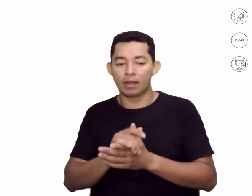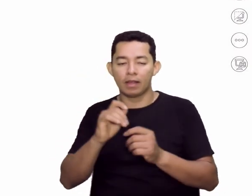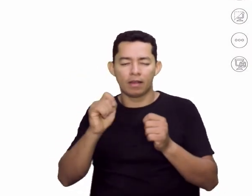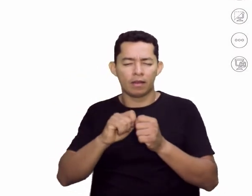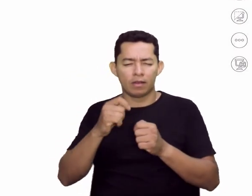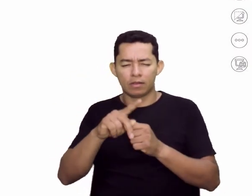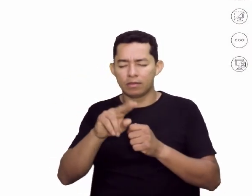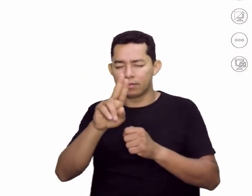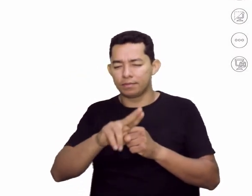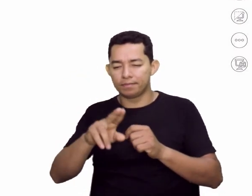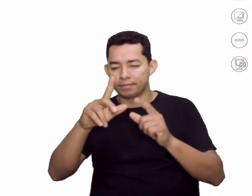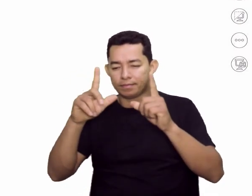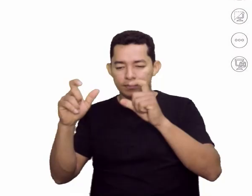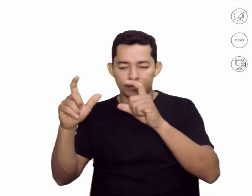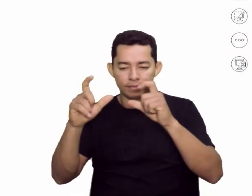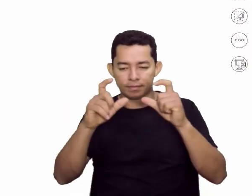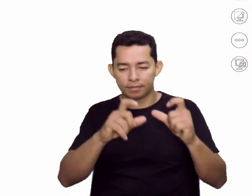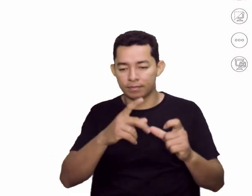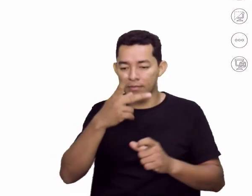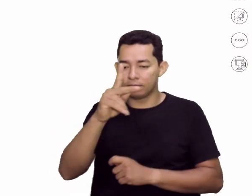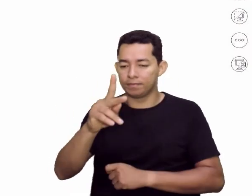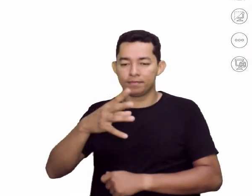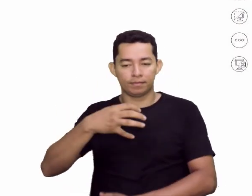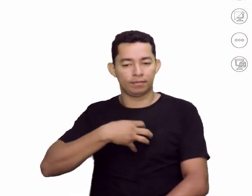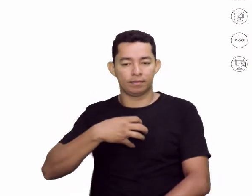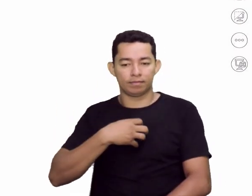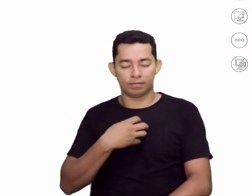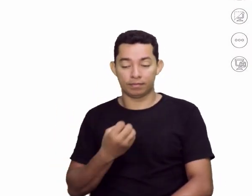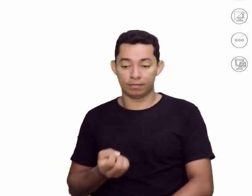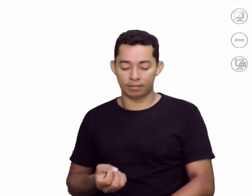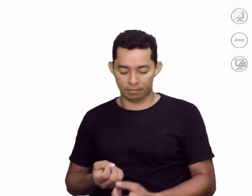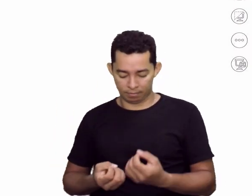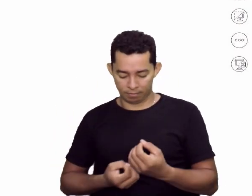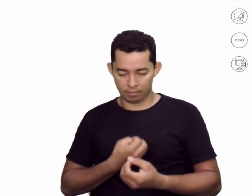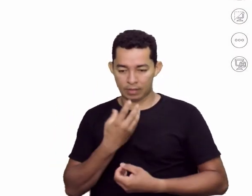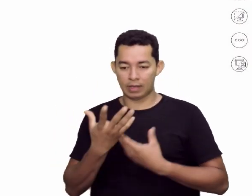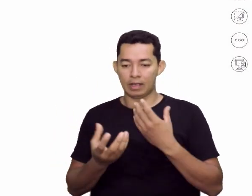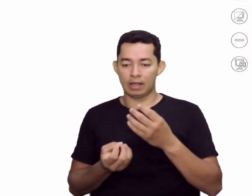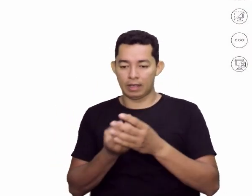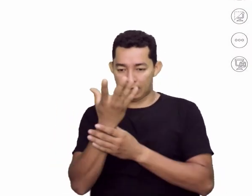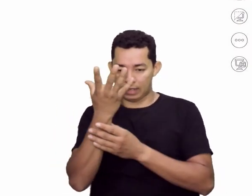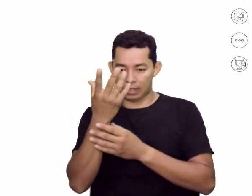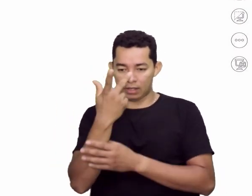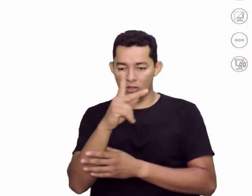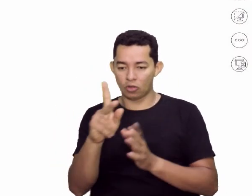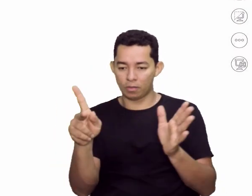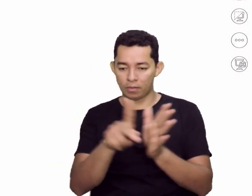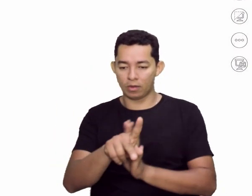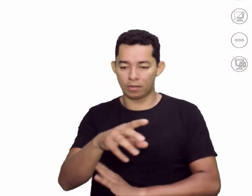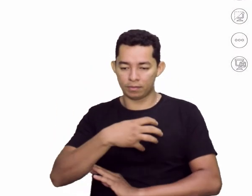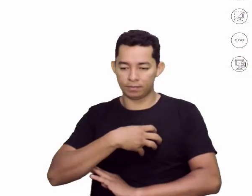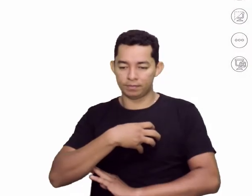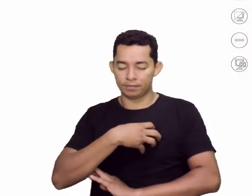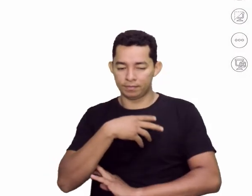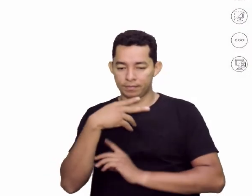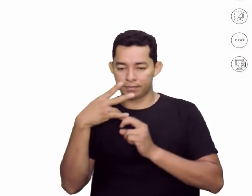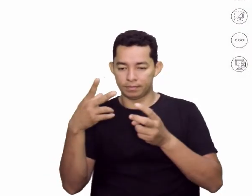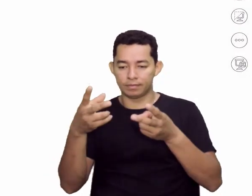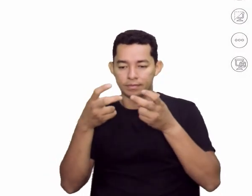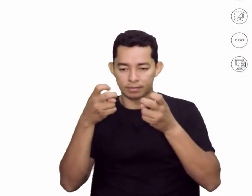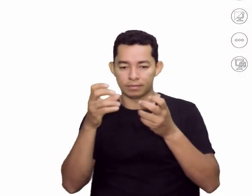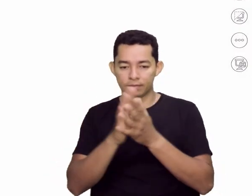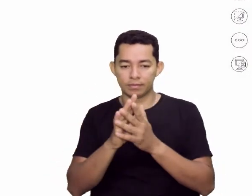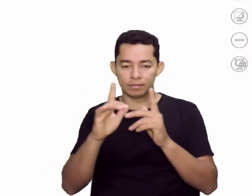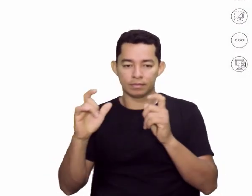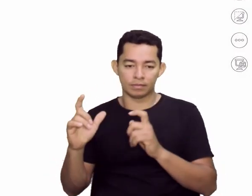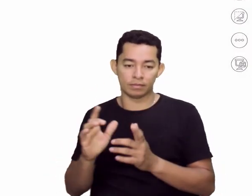fotográficas e traços. Invente seu jeito. Crie sua poética escolha, cenas interessantes para colocar no desenho e